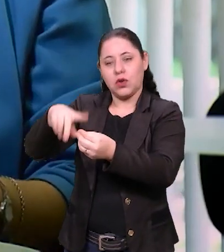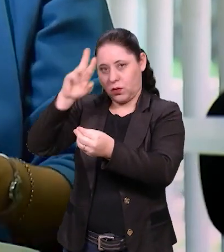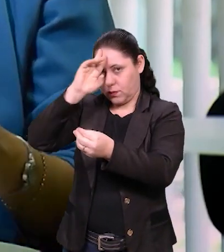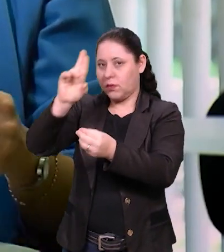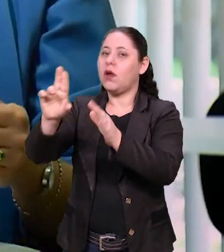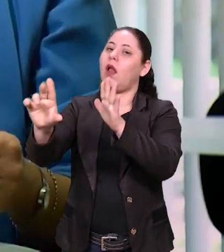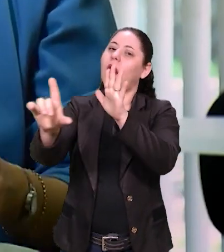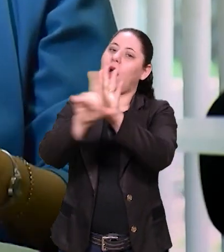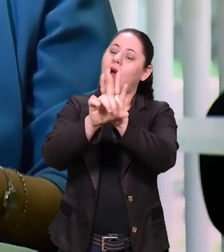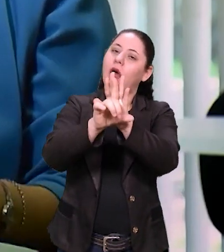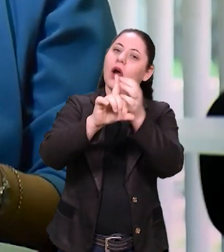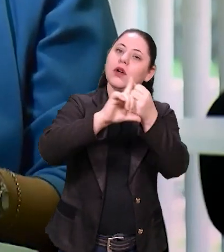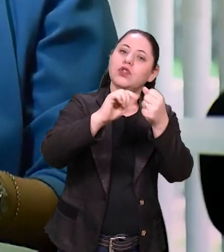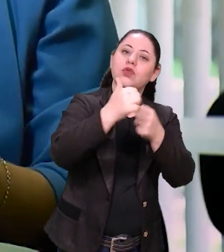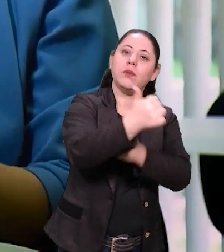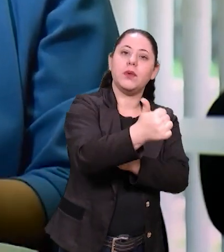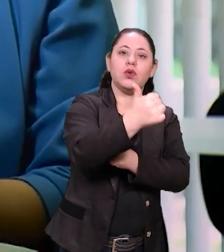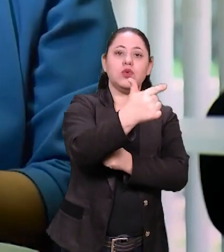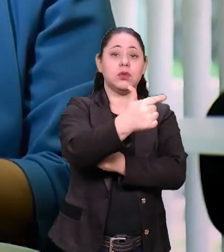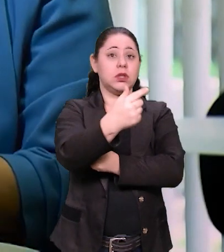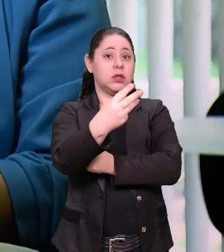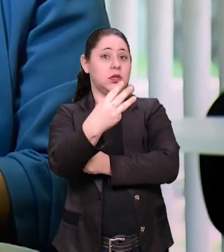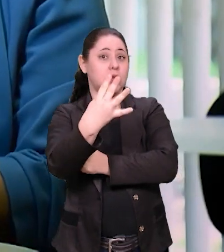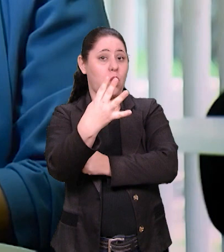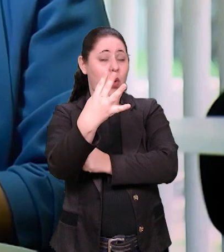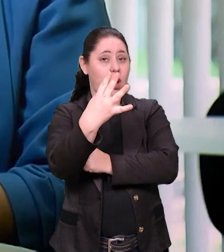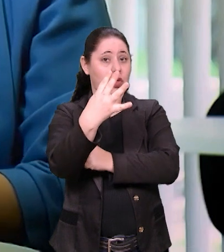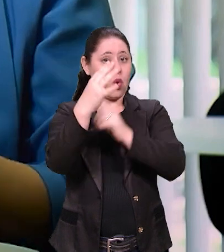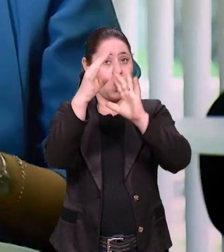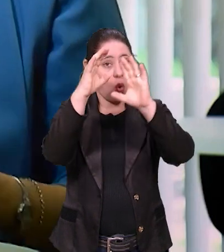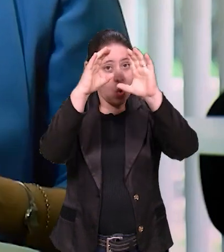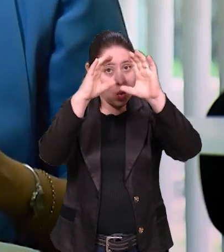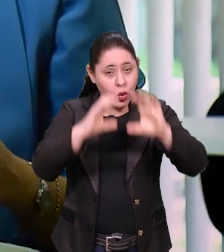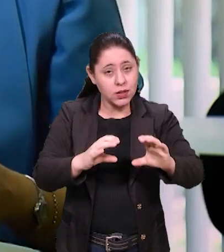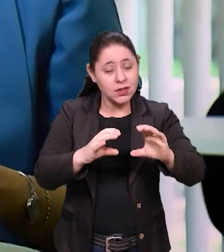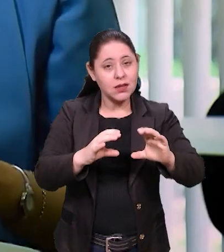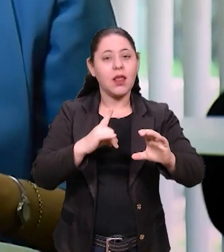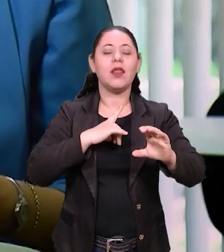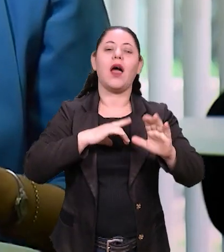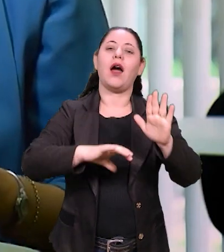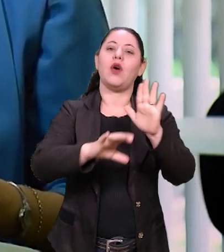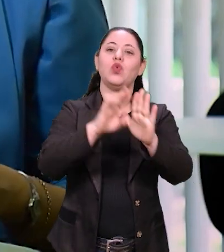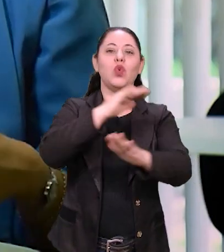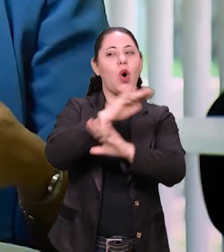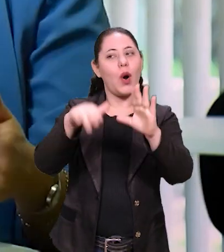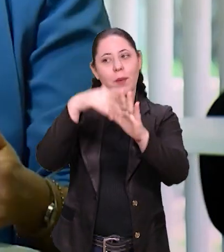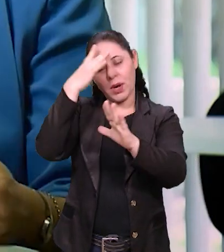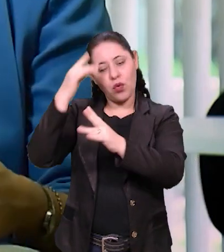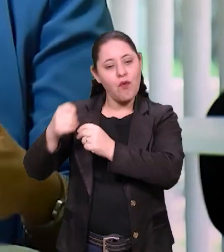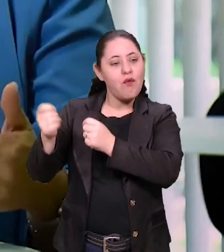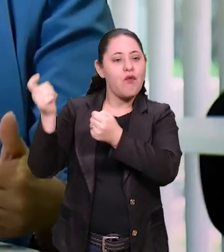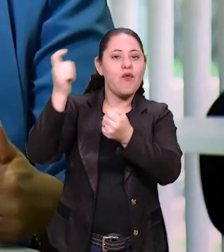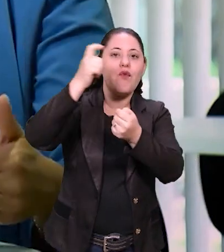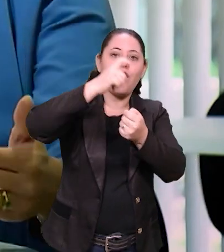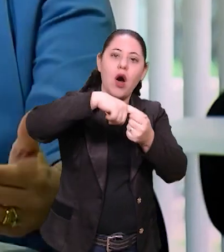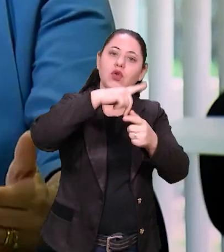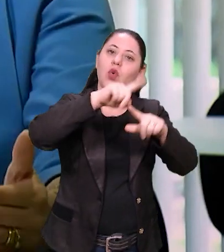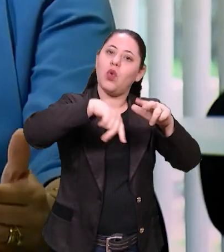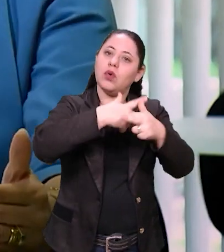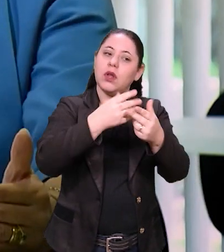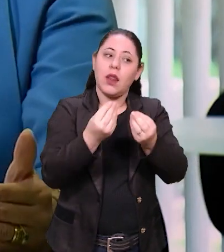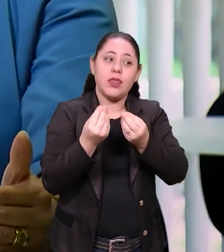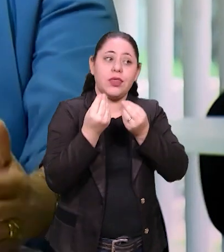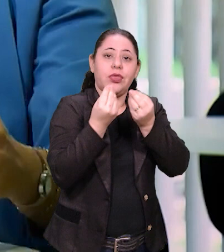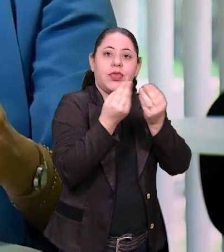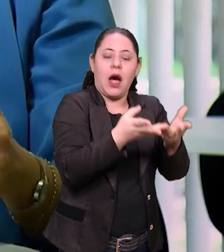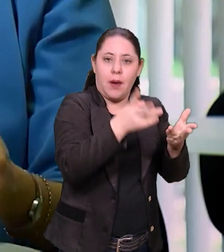garantido. No artigo 1234 do Código Civil, ele diz que todo aquele que restitui objeto